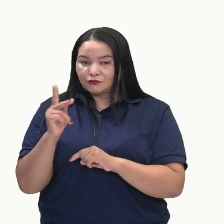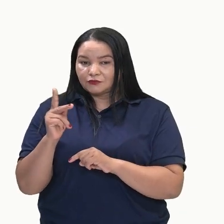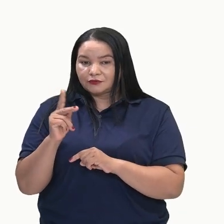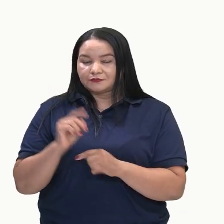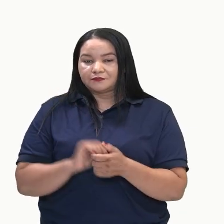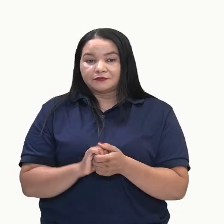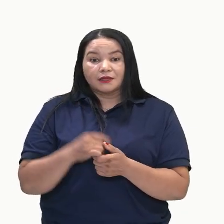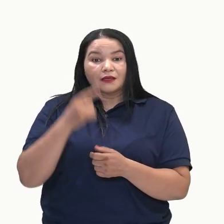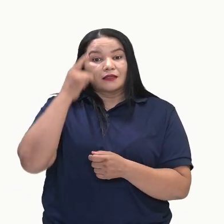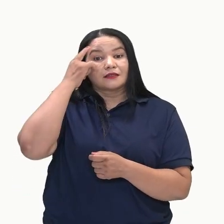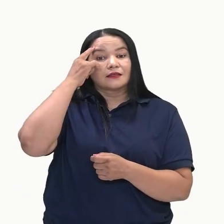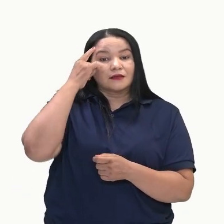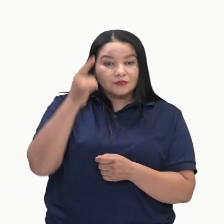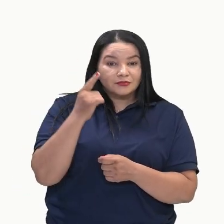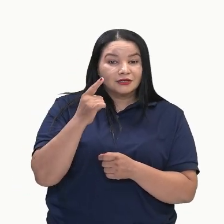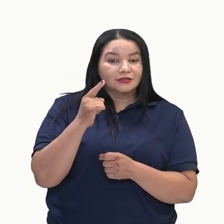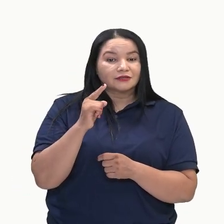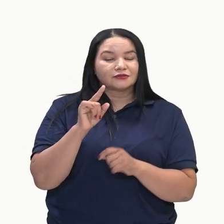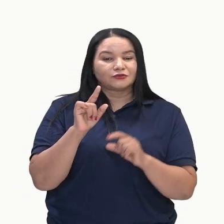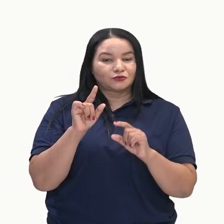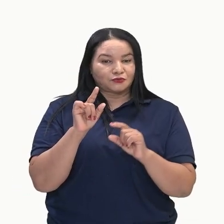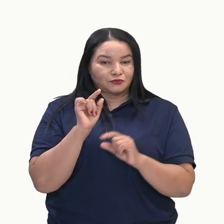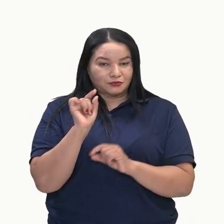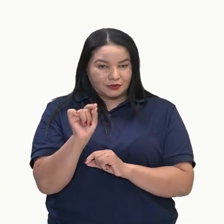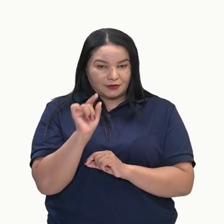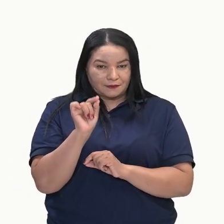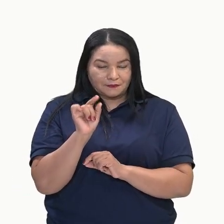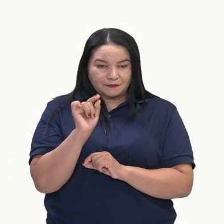Só lembrando os senhores que, tudo bem?